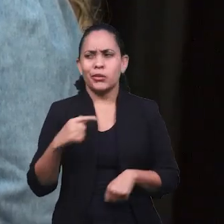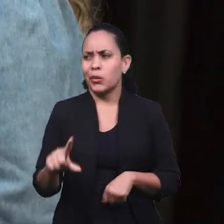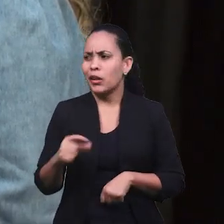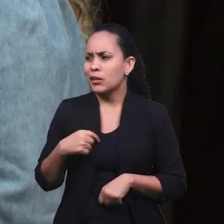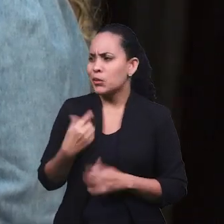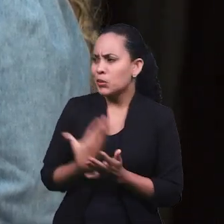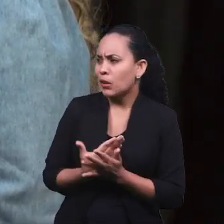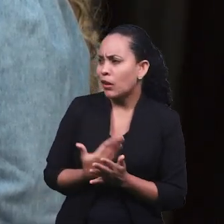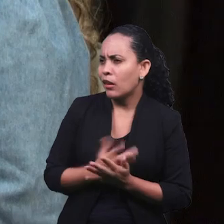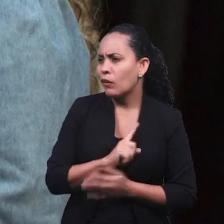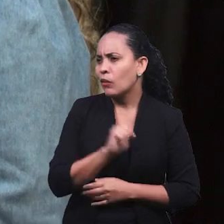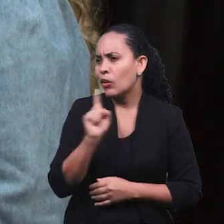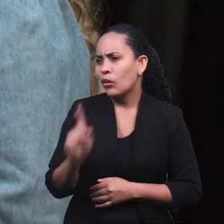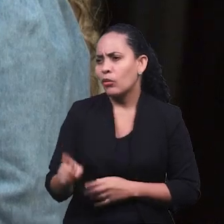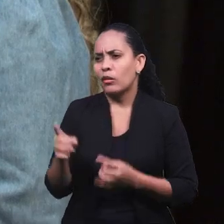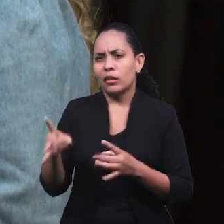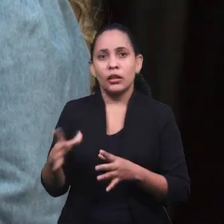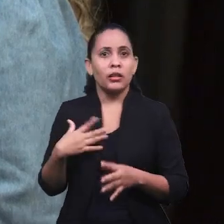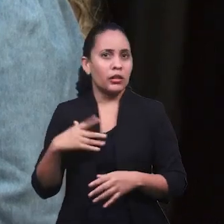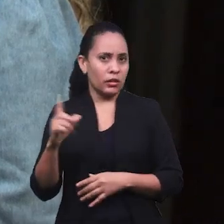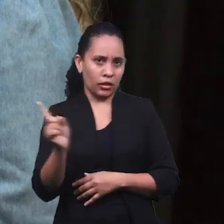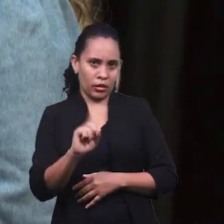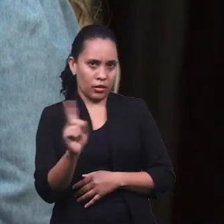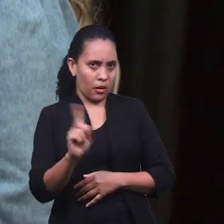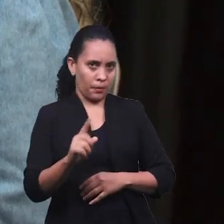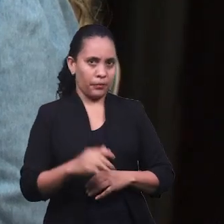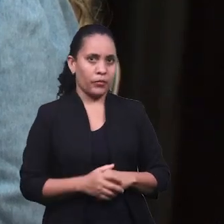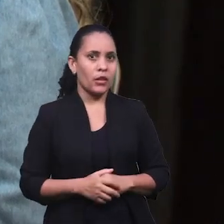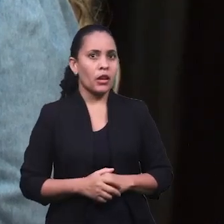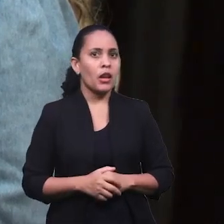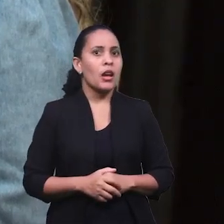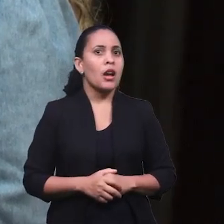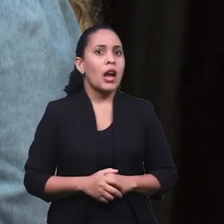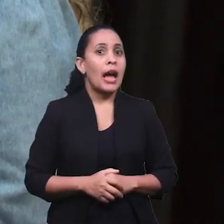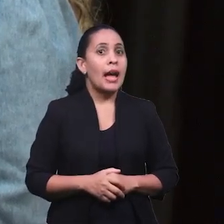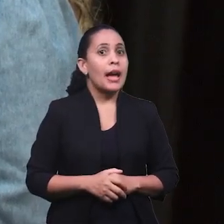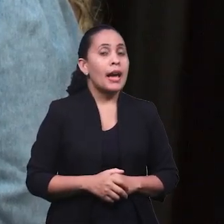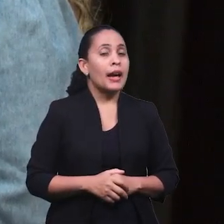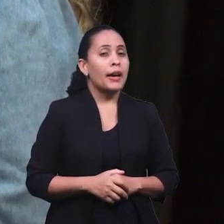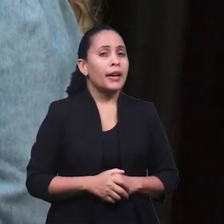mas se eu estudar isso, eu vou deixar disso. Não. Então, assim,